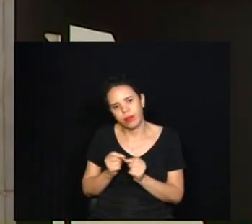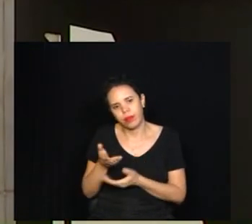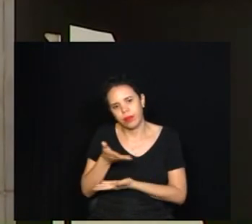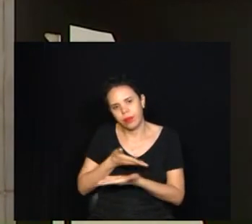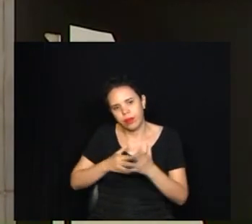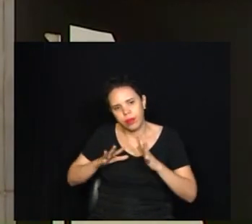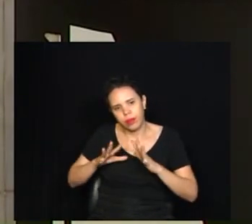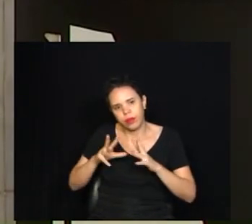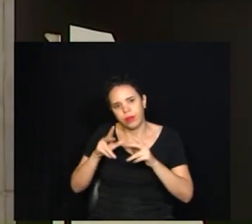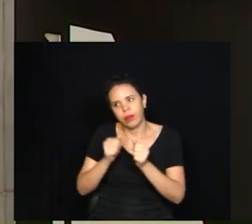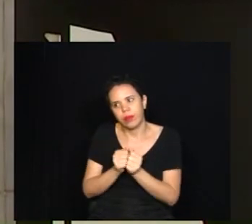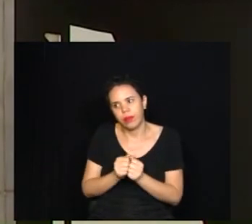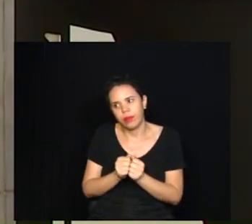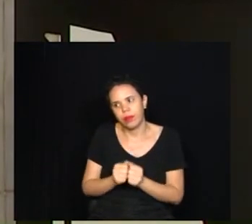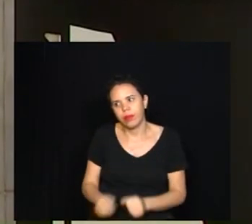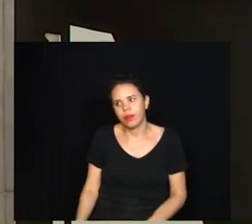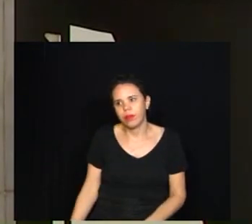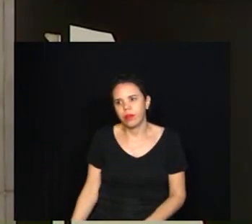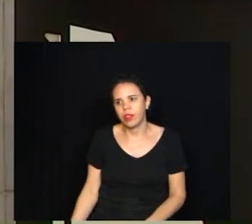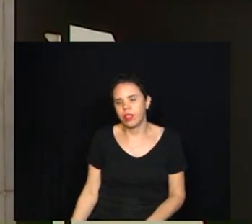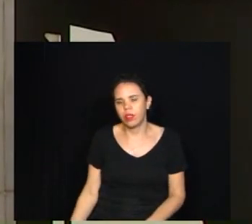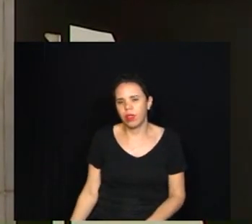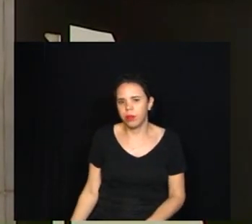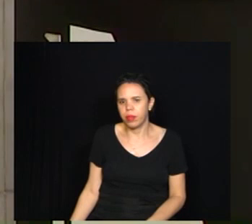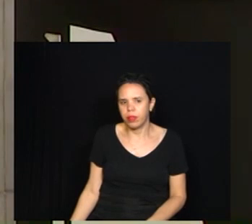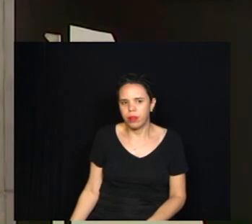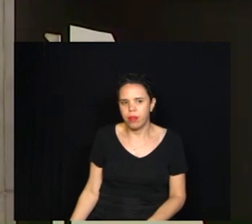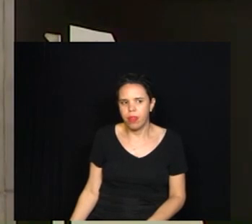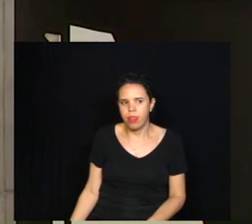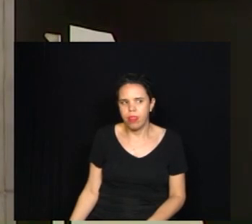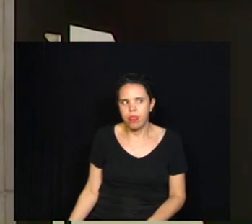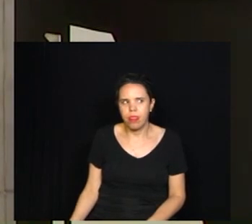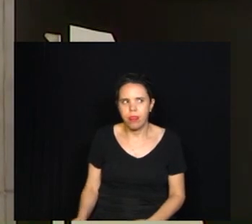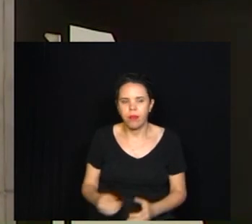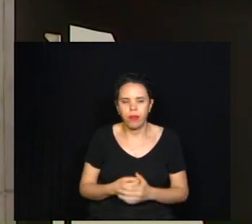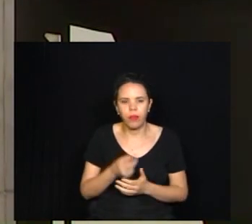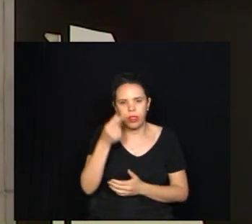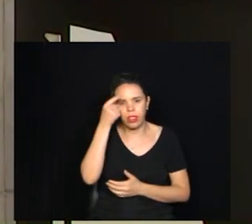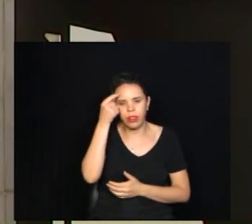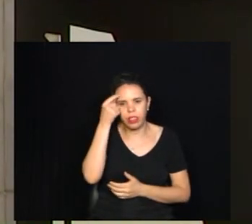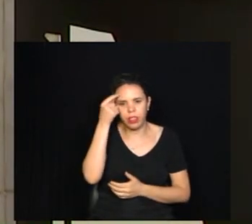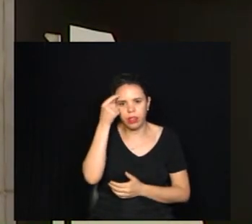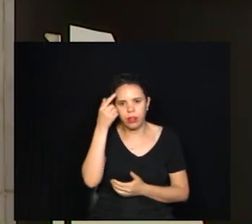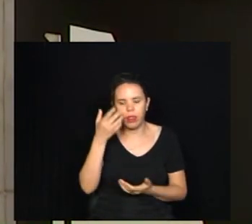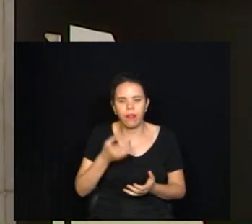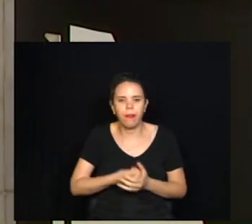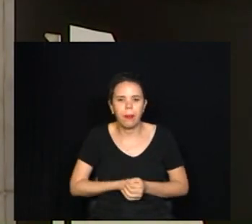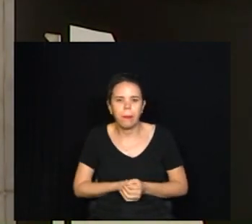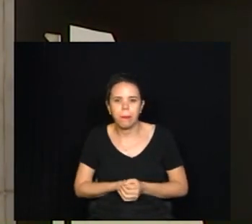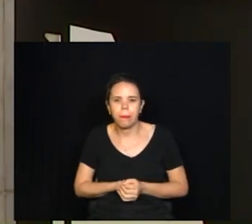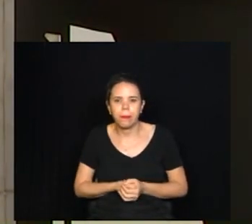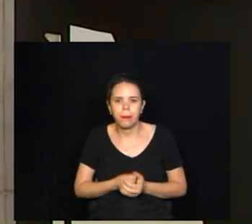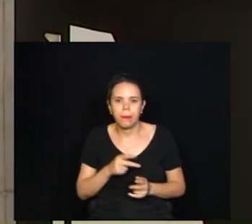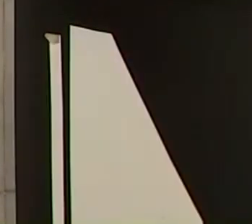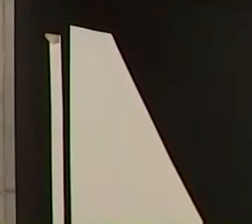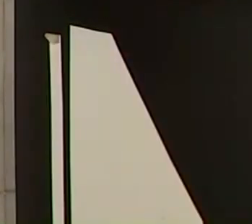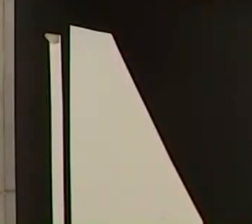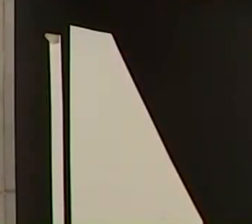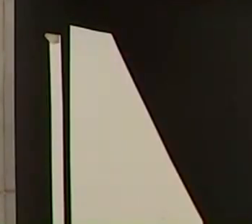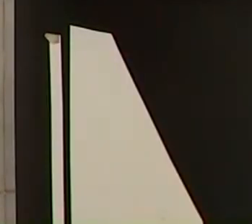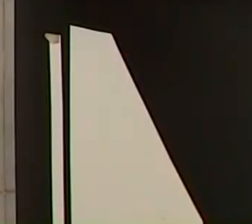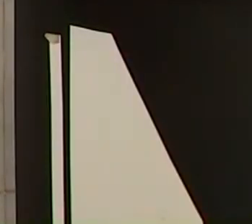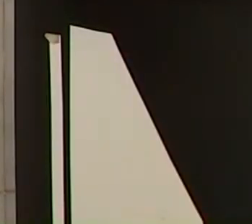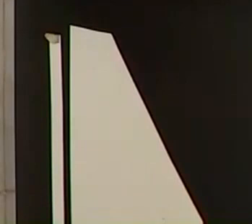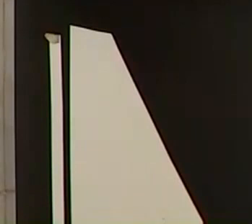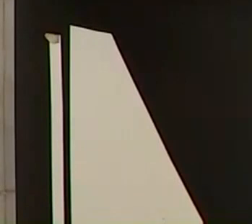envolve toda a questão desse dia importante de conscientização. Muita gente considera a